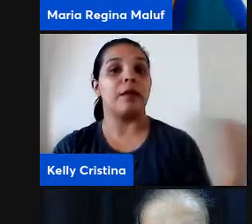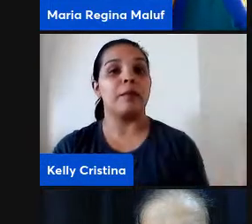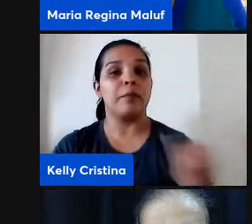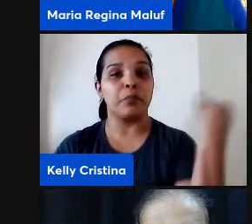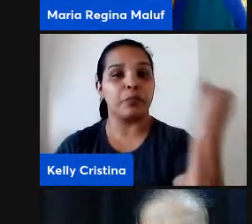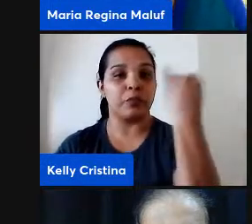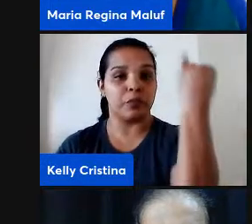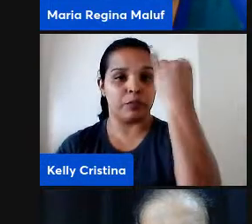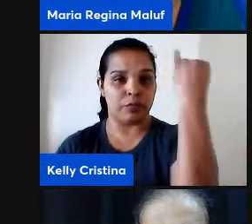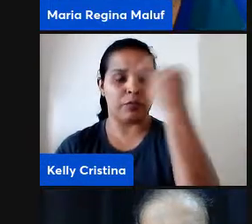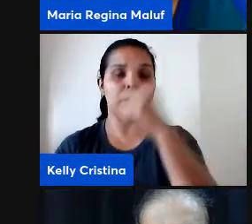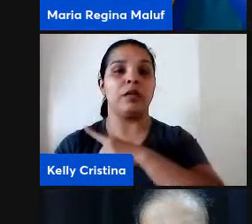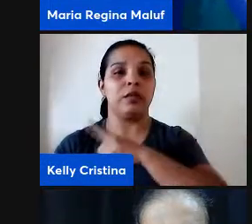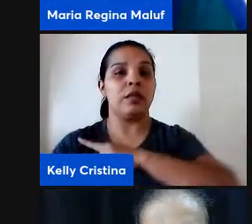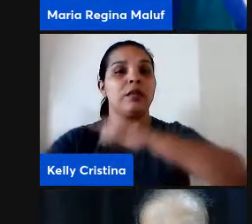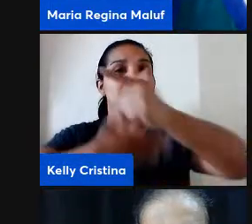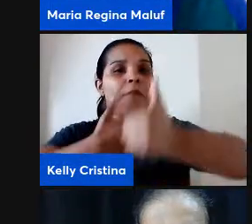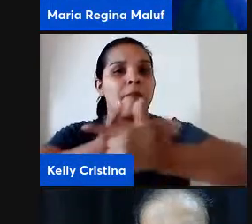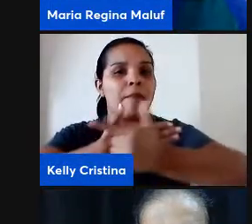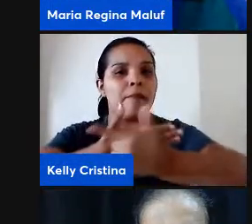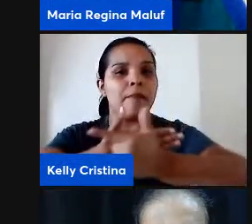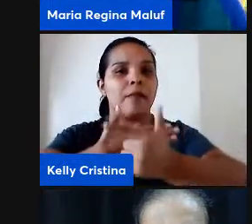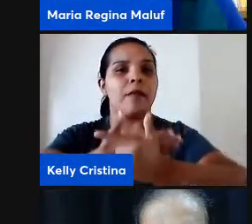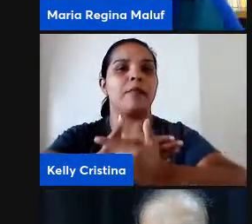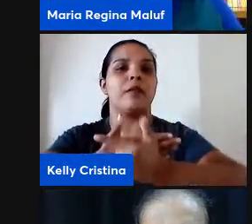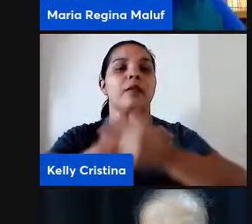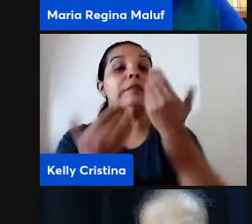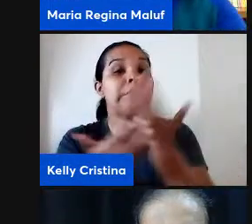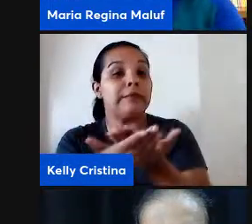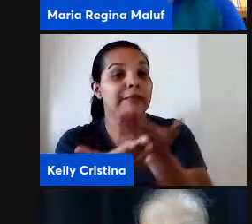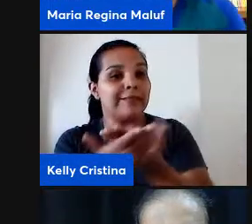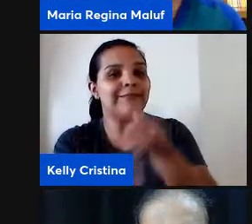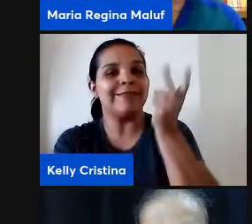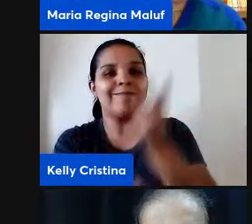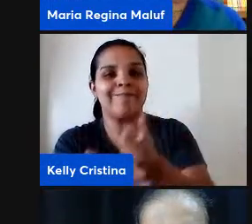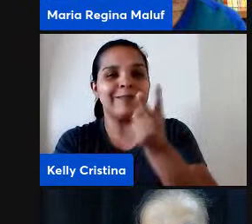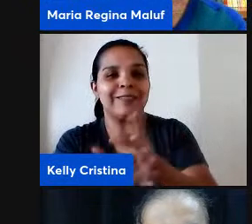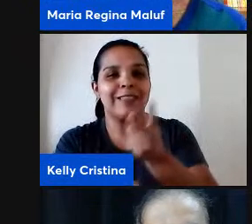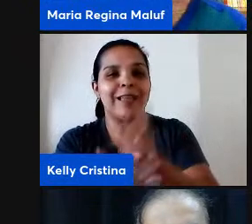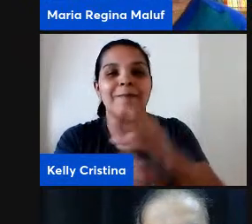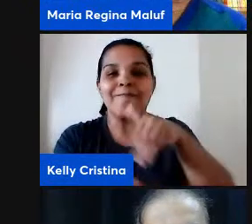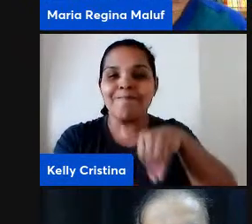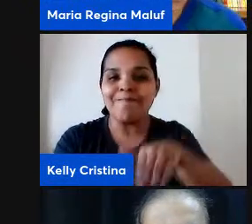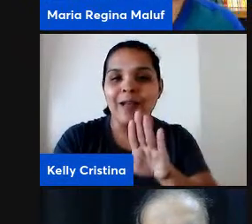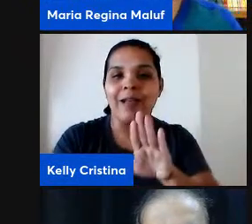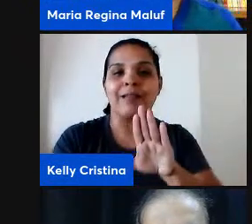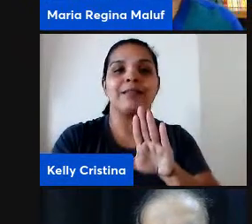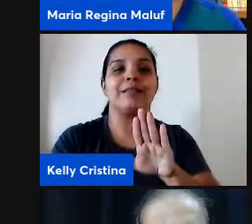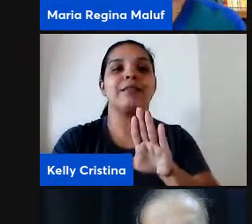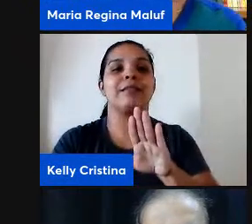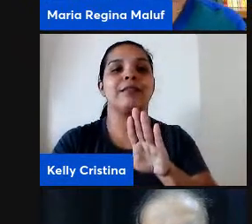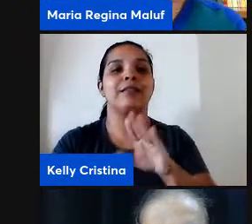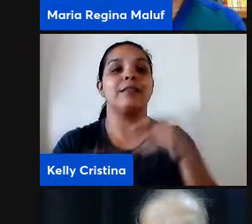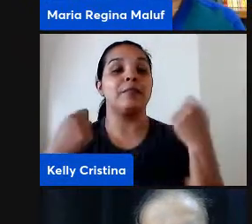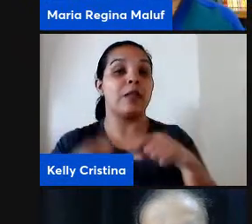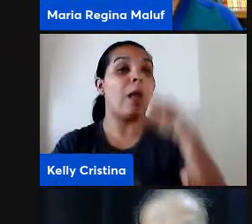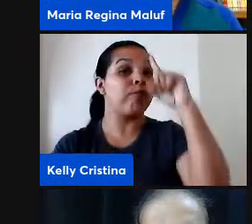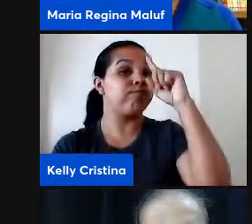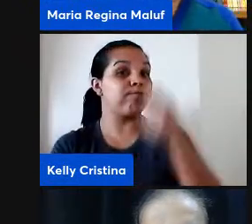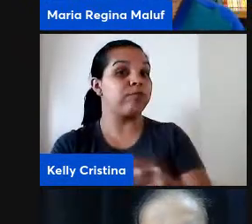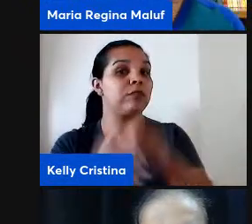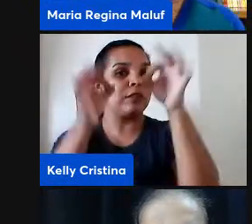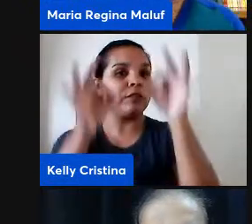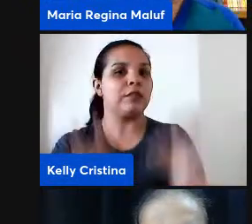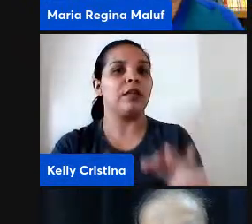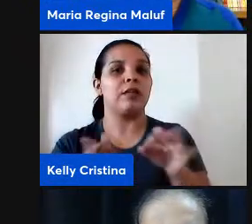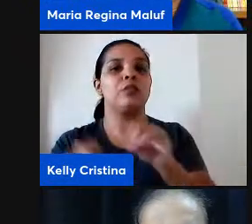assuma esse papel e, por isso, estude sempre mais um pouco, a fim de tomar as suas decisões sobre o